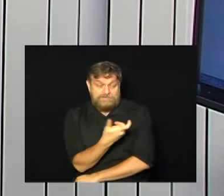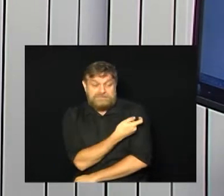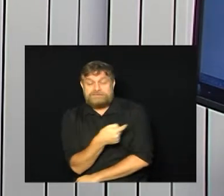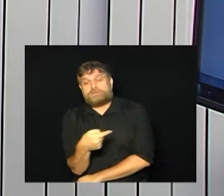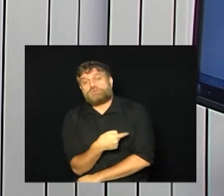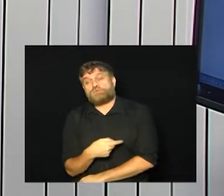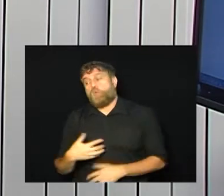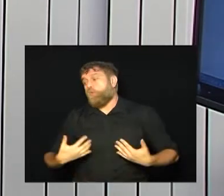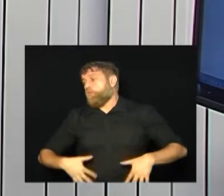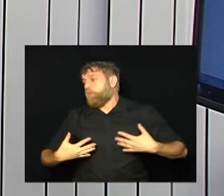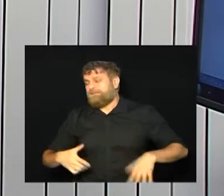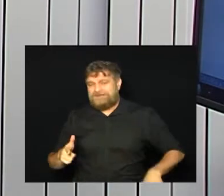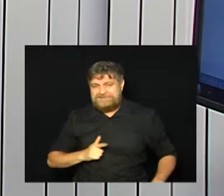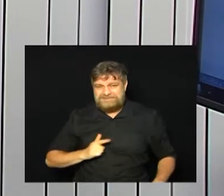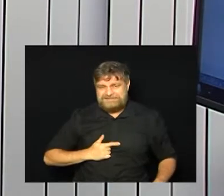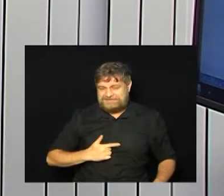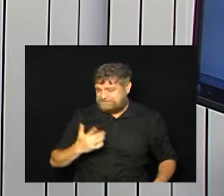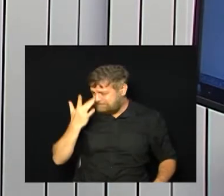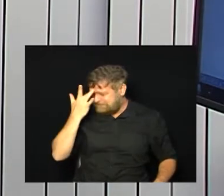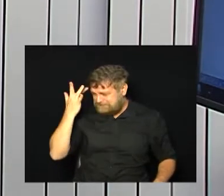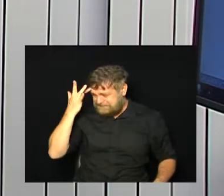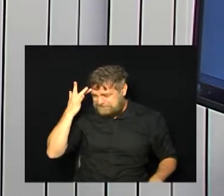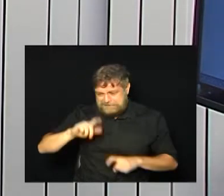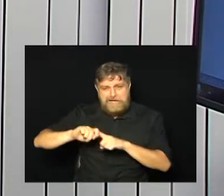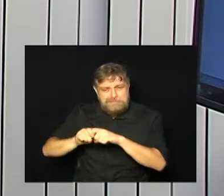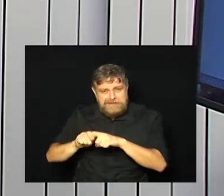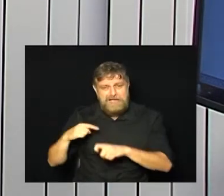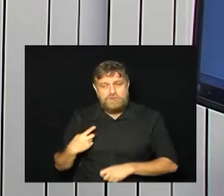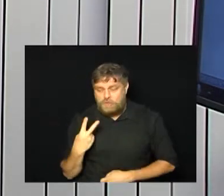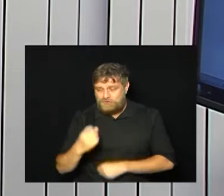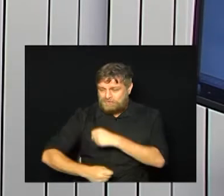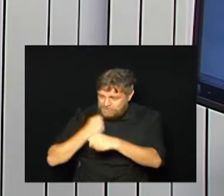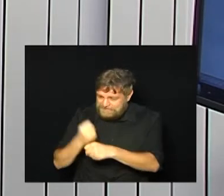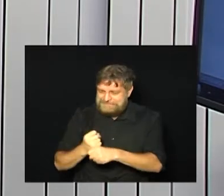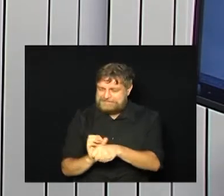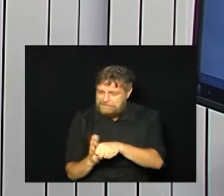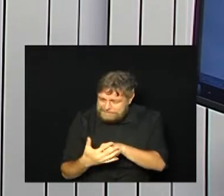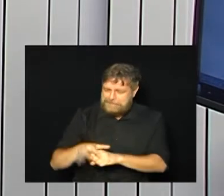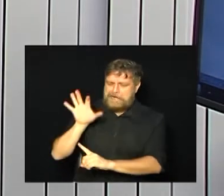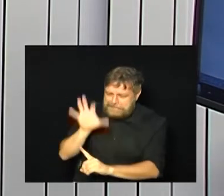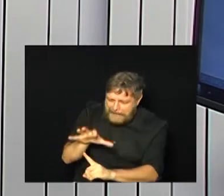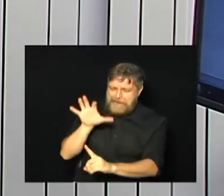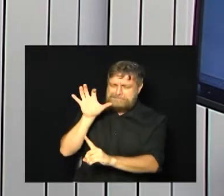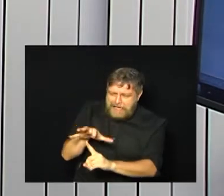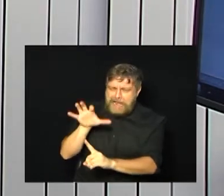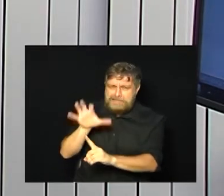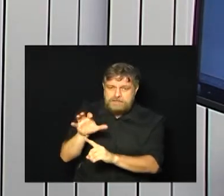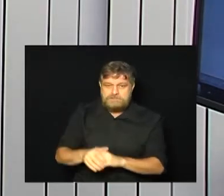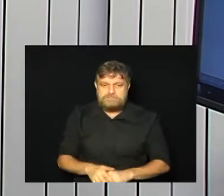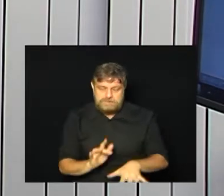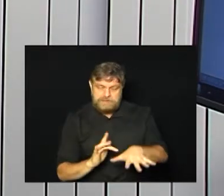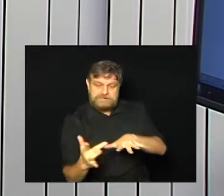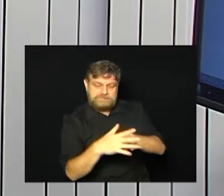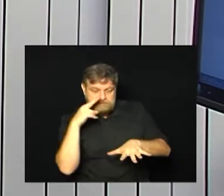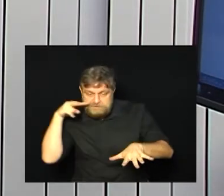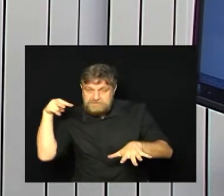citei gera um desgaste mental. Nós estamos há 2 anos vivendo praticamente esta pandemia. E aí é comum nós lermos em redes sociais